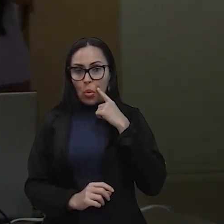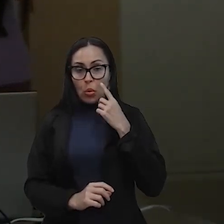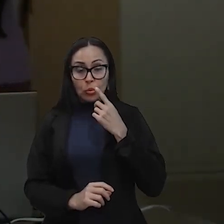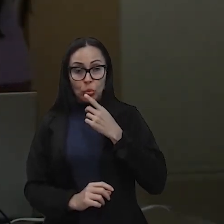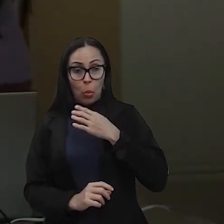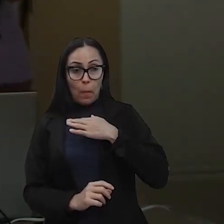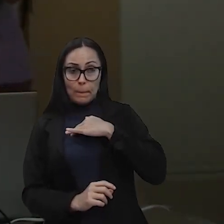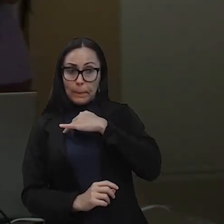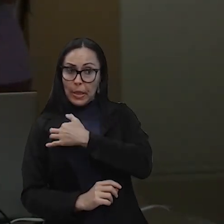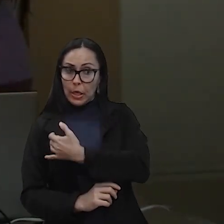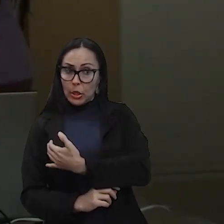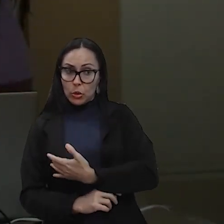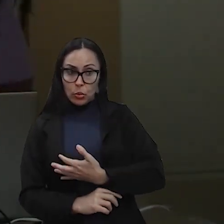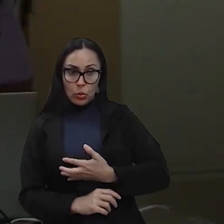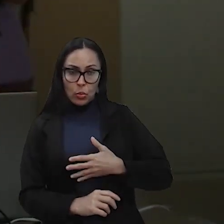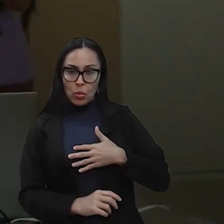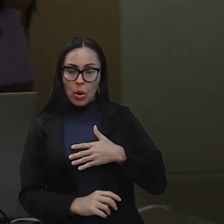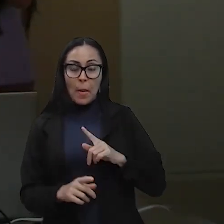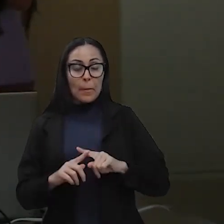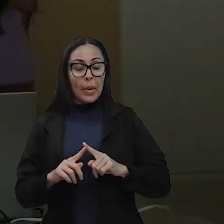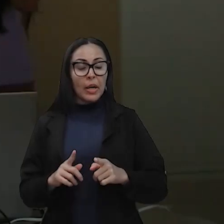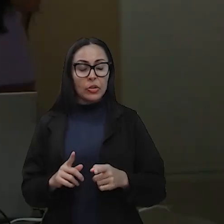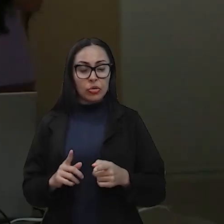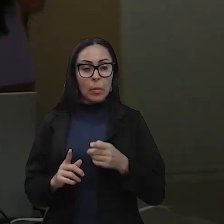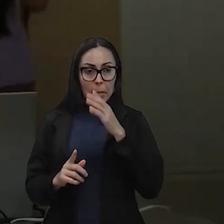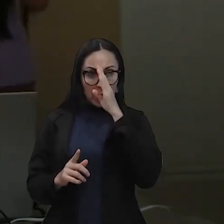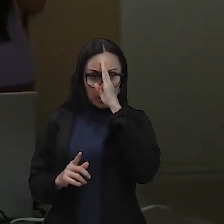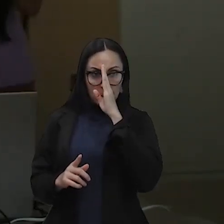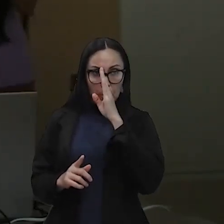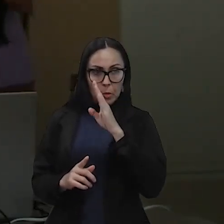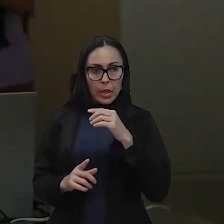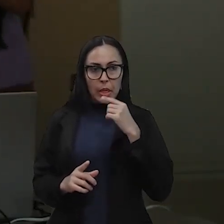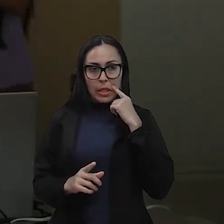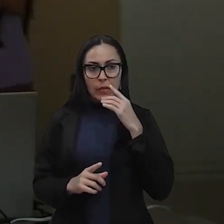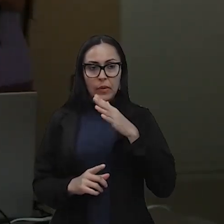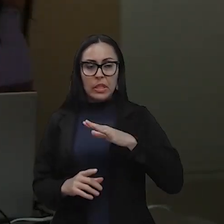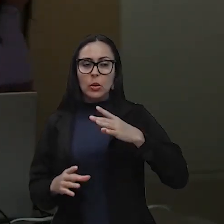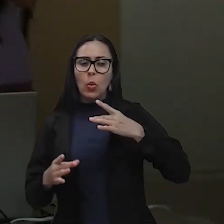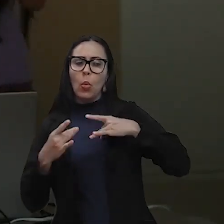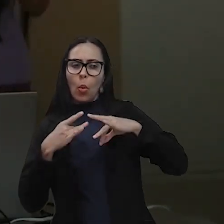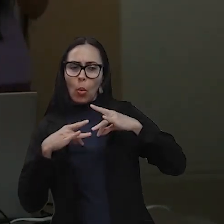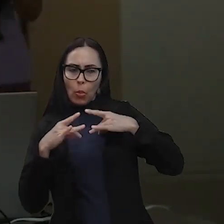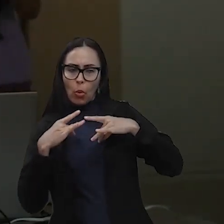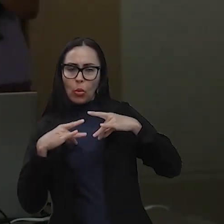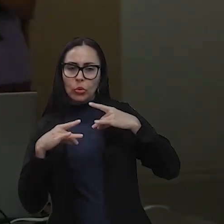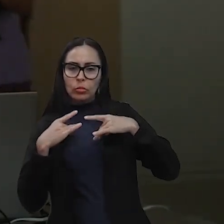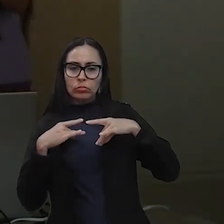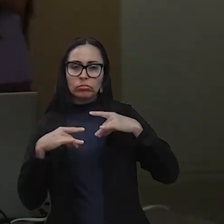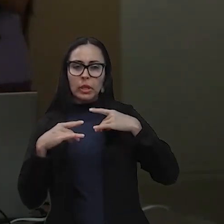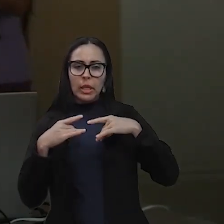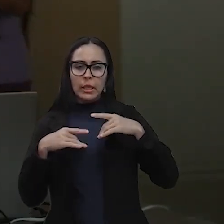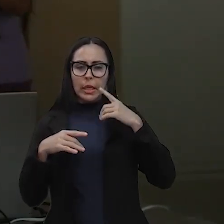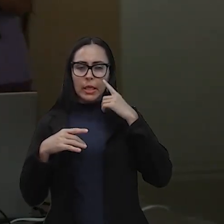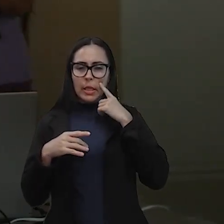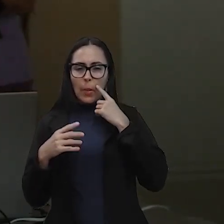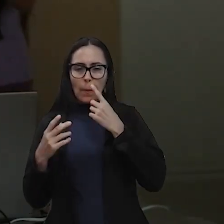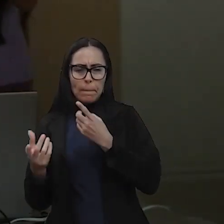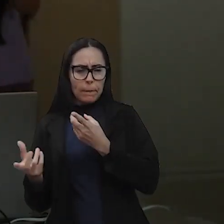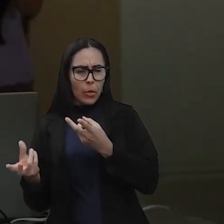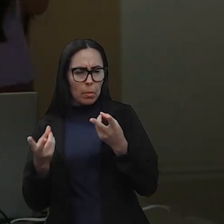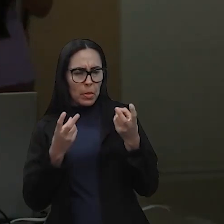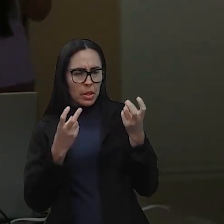mas principalmente fazer uma dosagem hormonal para fazer um rastreio de identificação se tem alguma